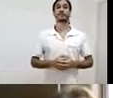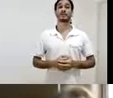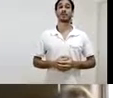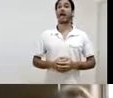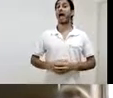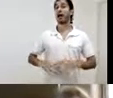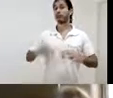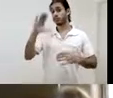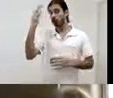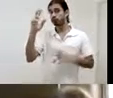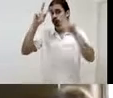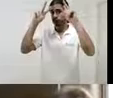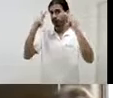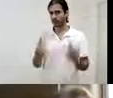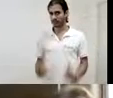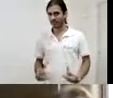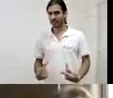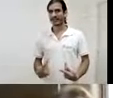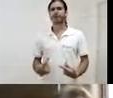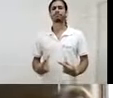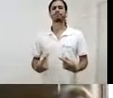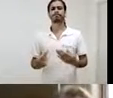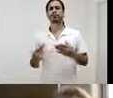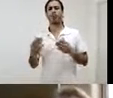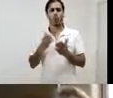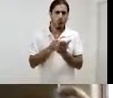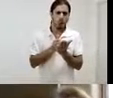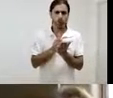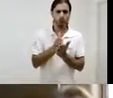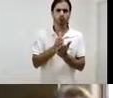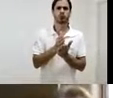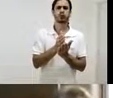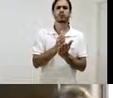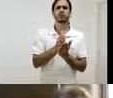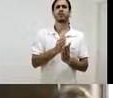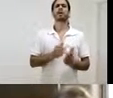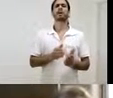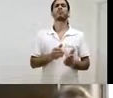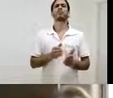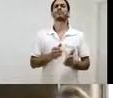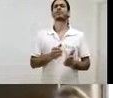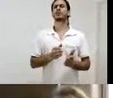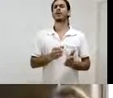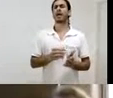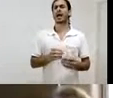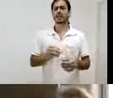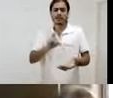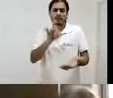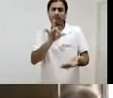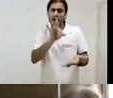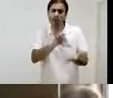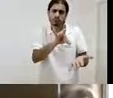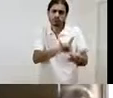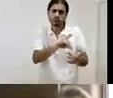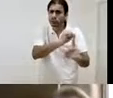em que a realidade humana não contava, os fatos sociais são descolados da própria realidade, os sujeitos da